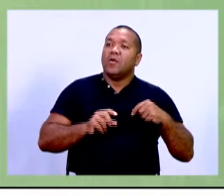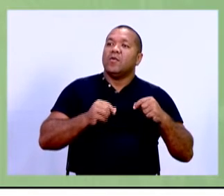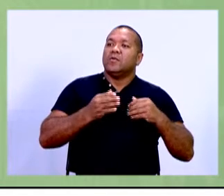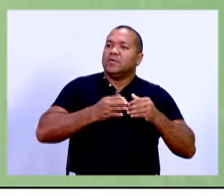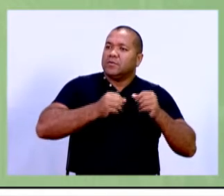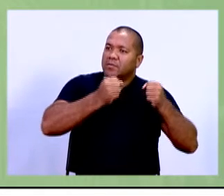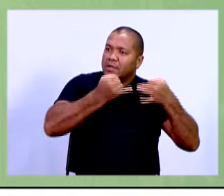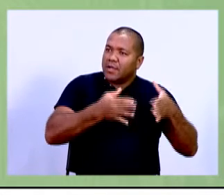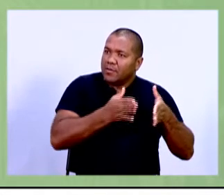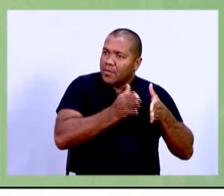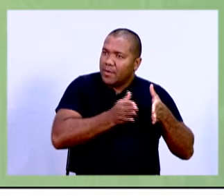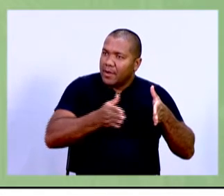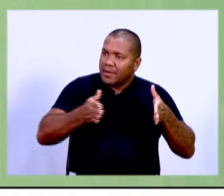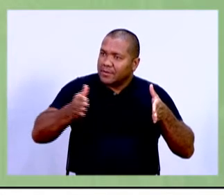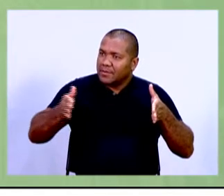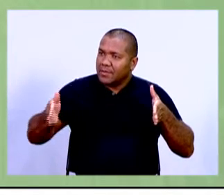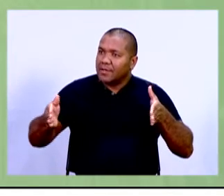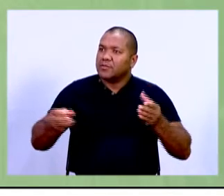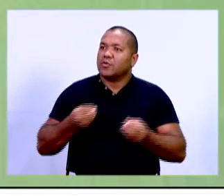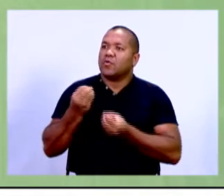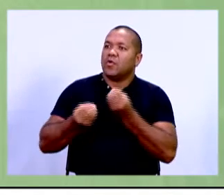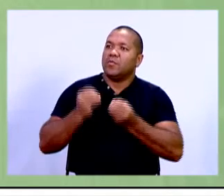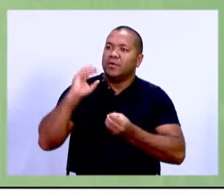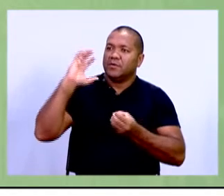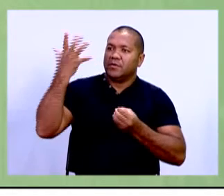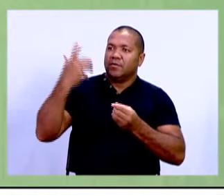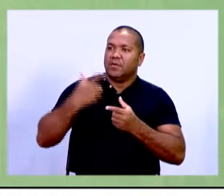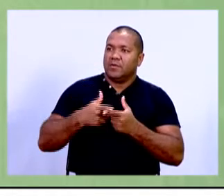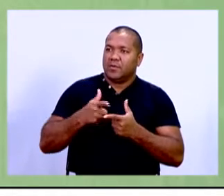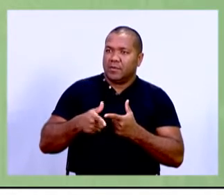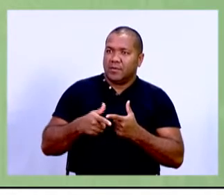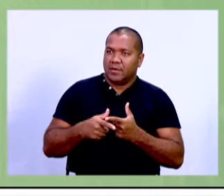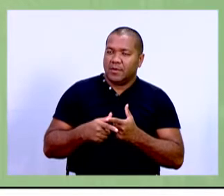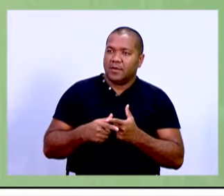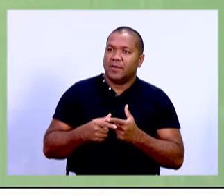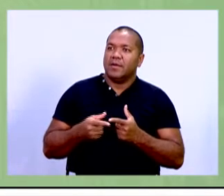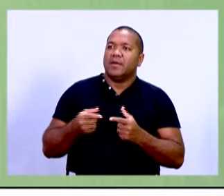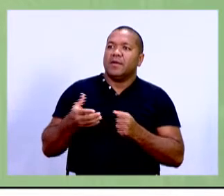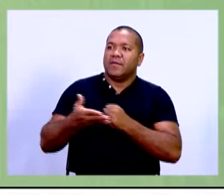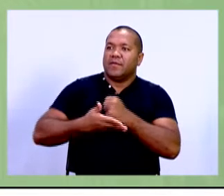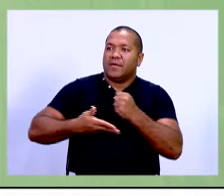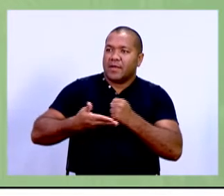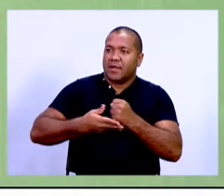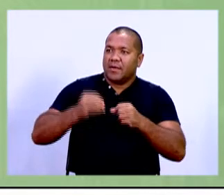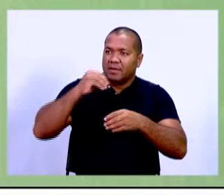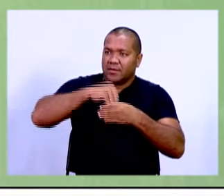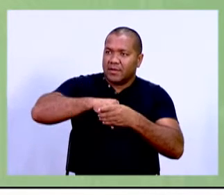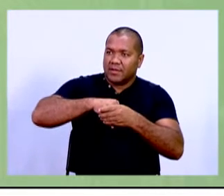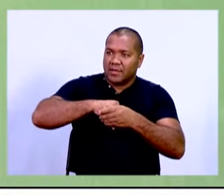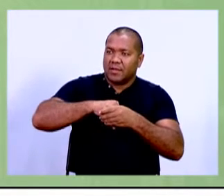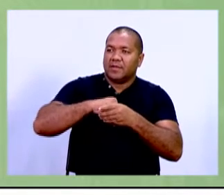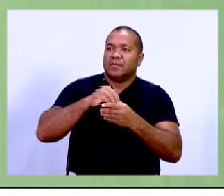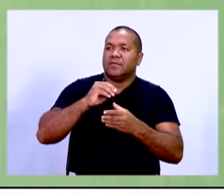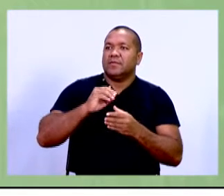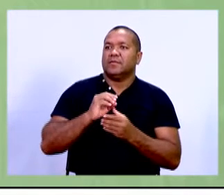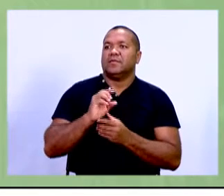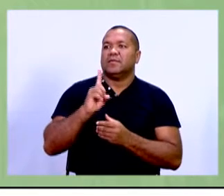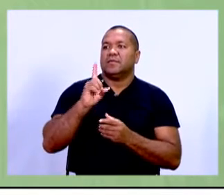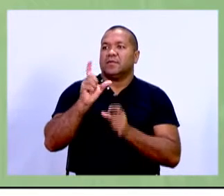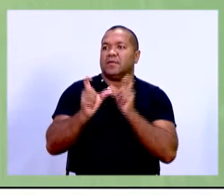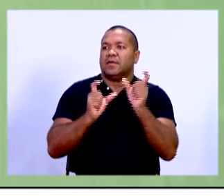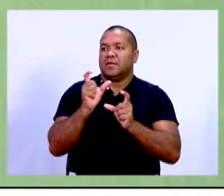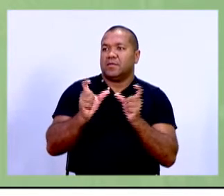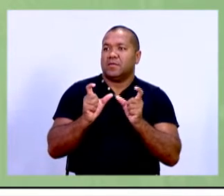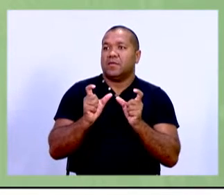fique armazenada lá na base de dados para possivelmente o cliente poder utilizar depois.